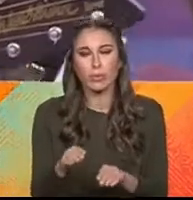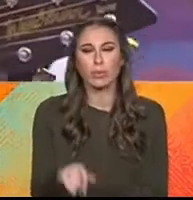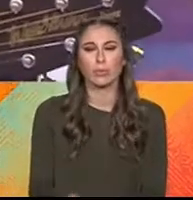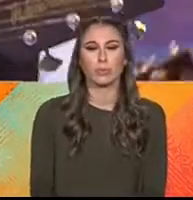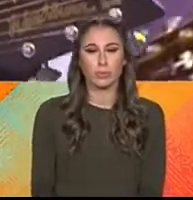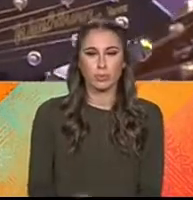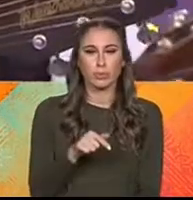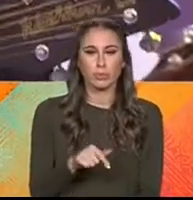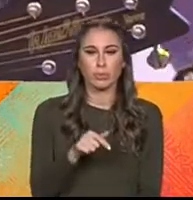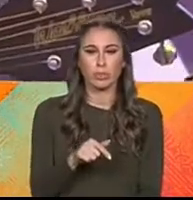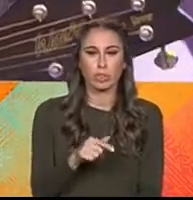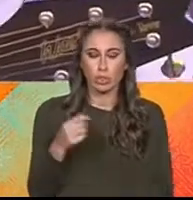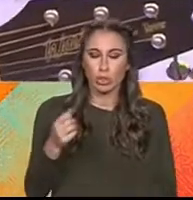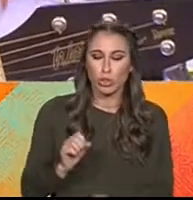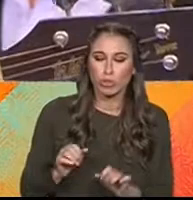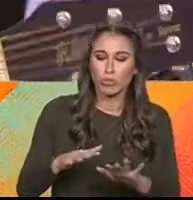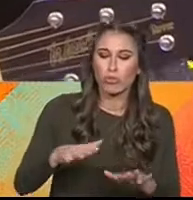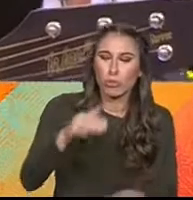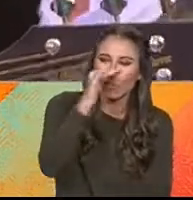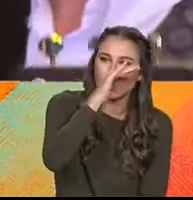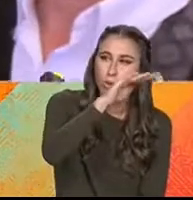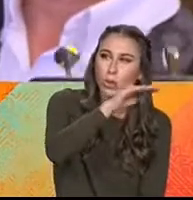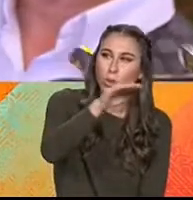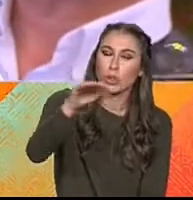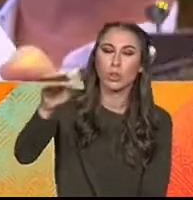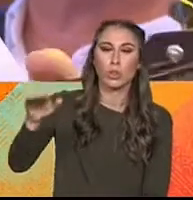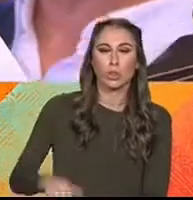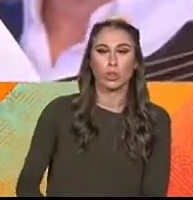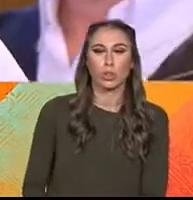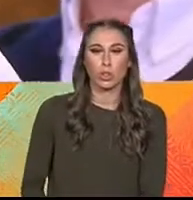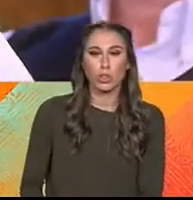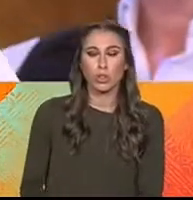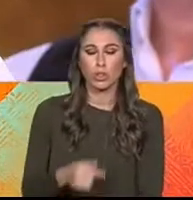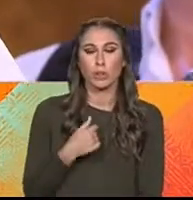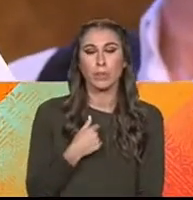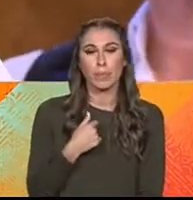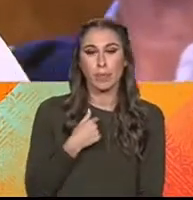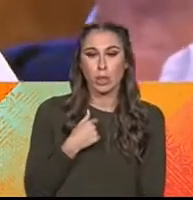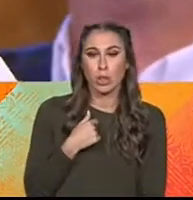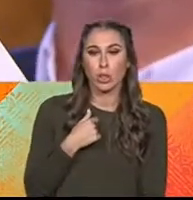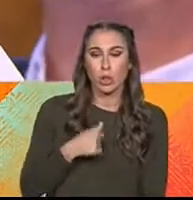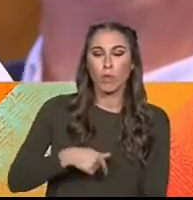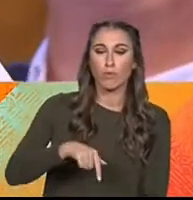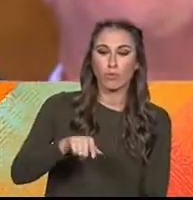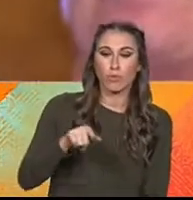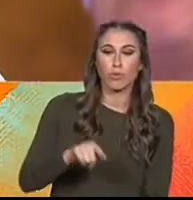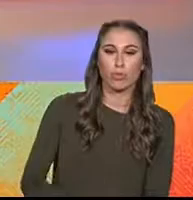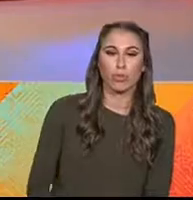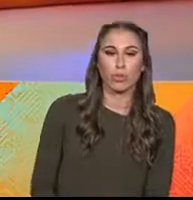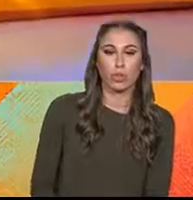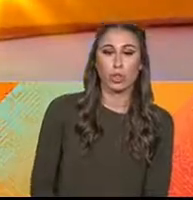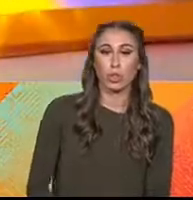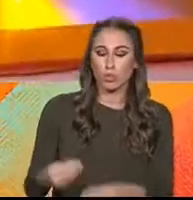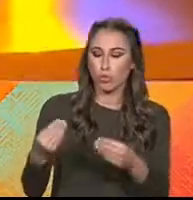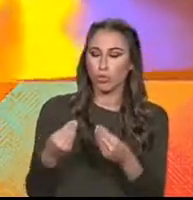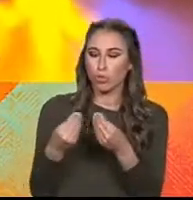de trigo espalhado no horizonte. Terei um abraço amigo do outro lado da ponte. Hei de juntar os